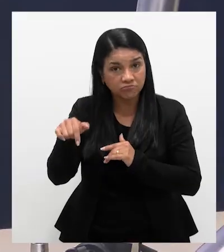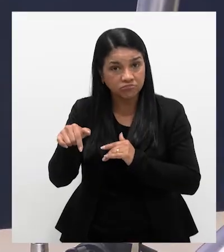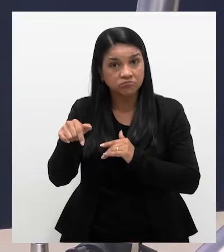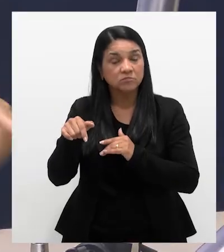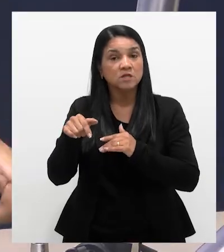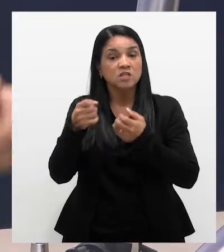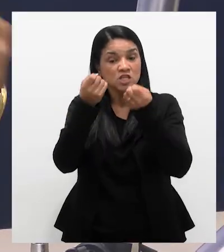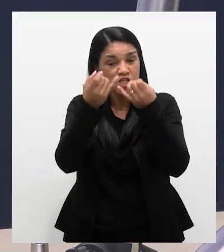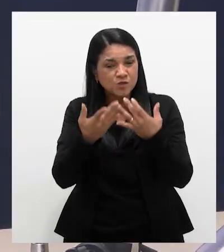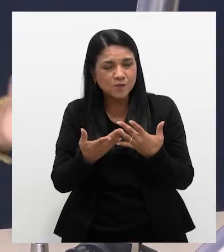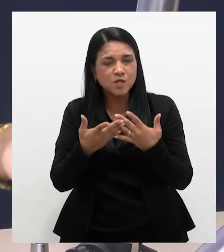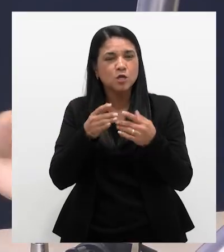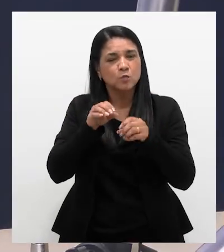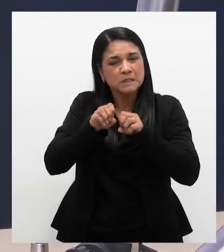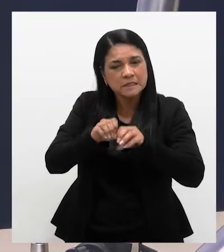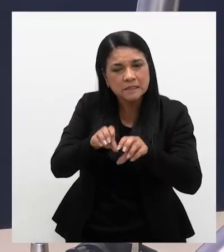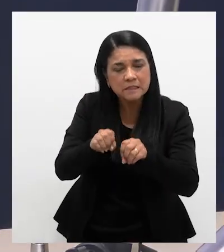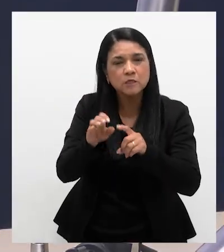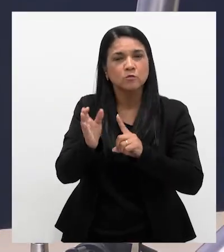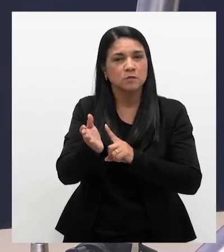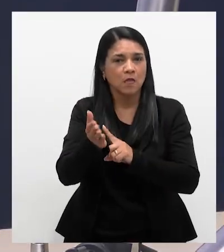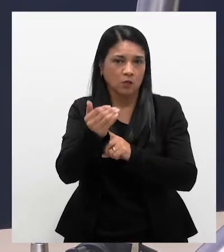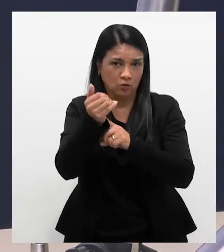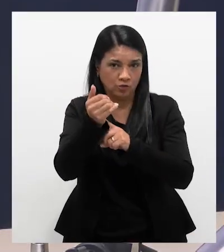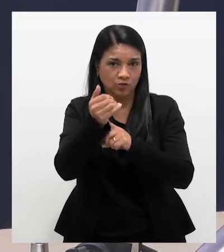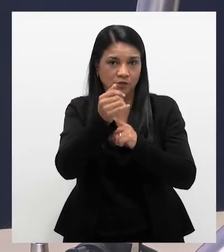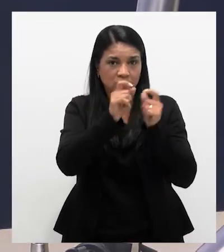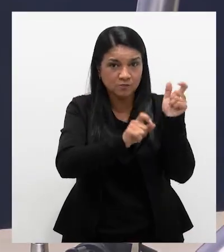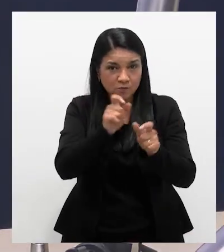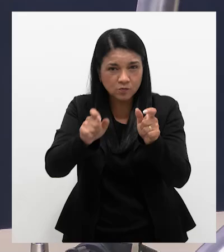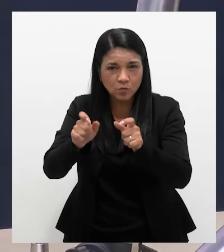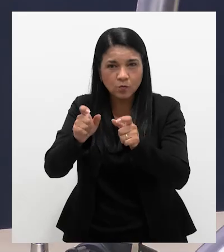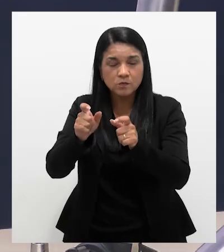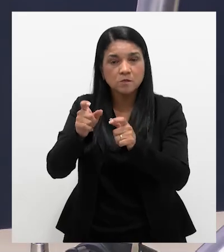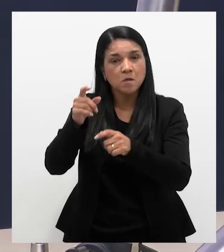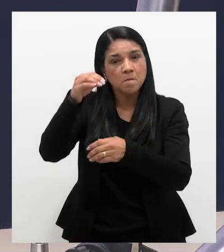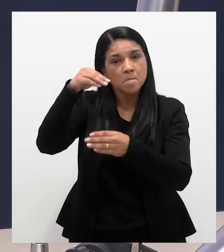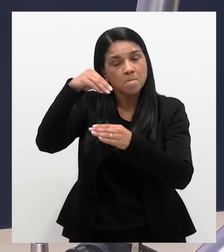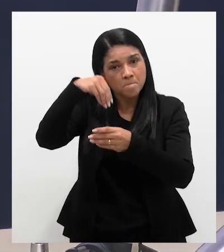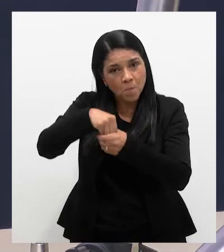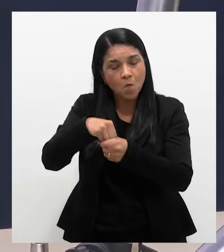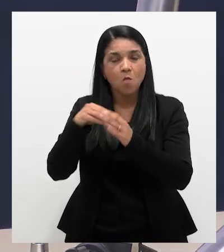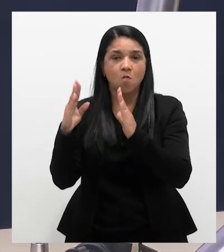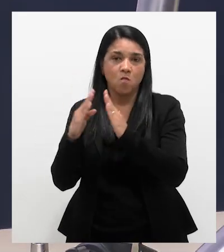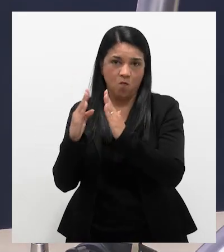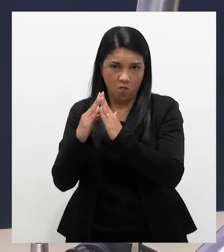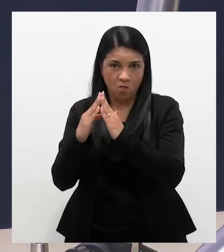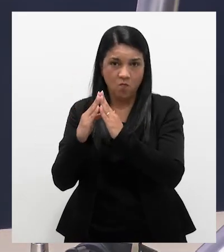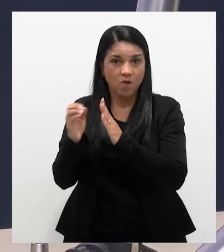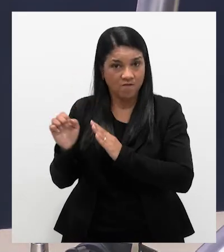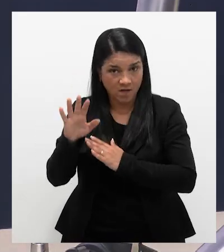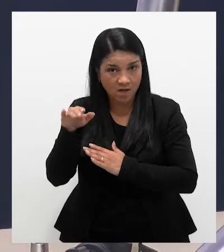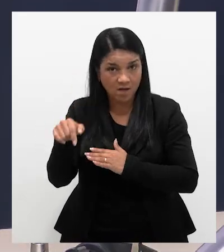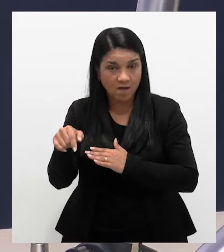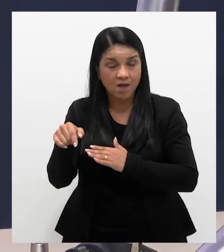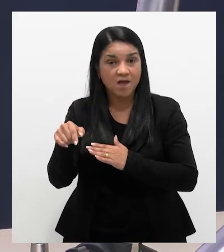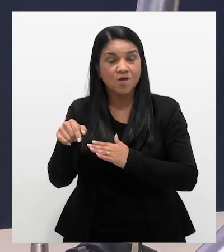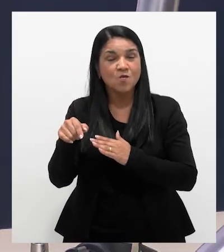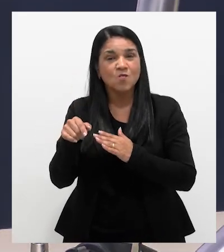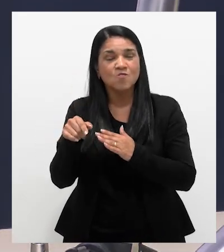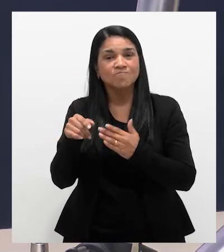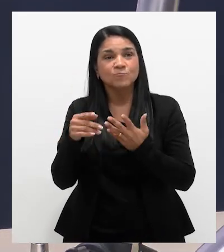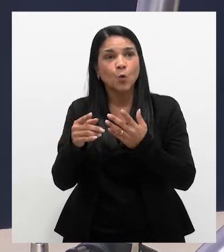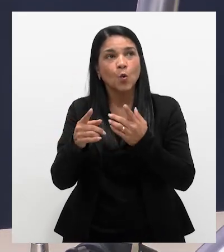pessoas que não têm estudo para isso, eu tô criando uma espécie de primeira